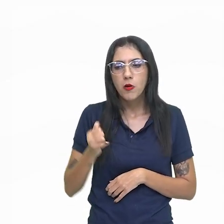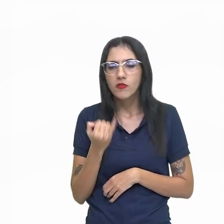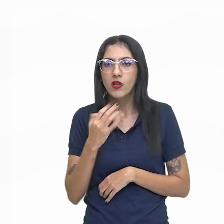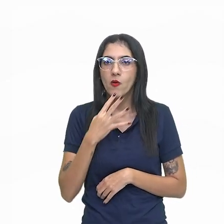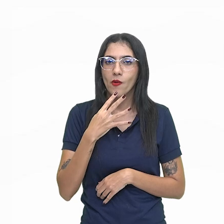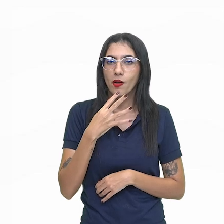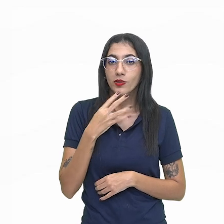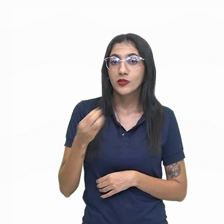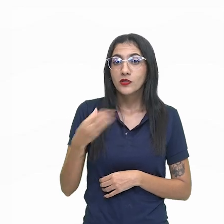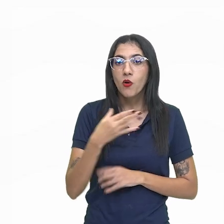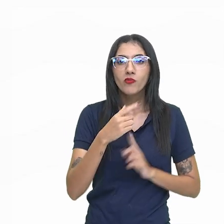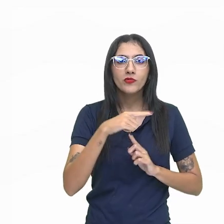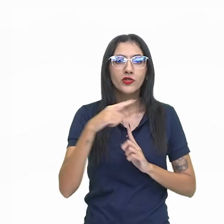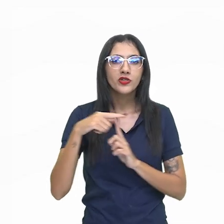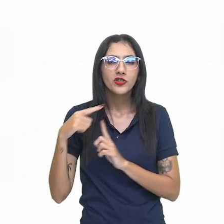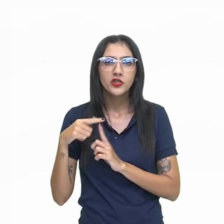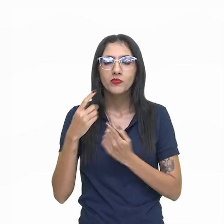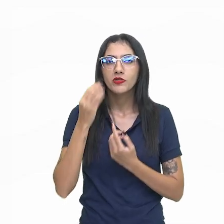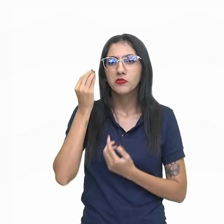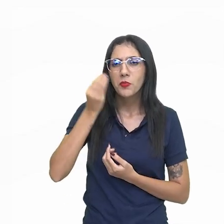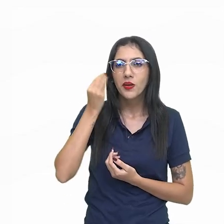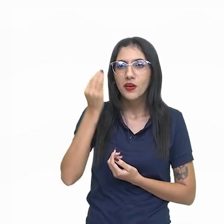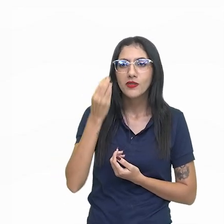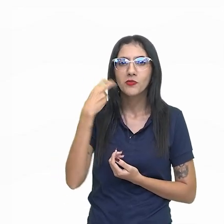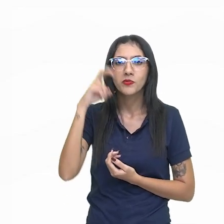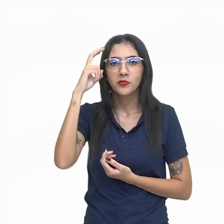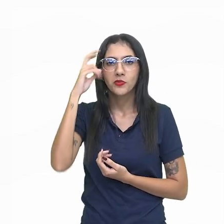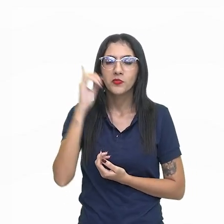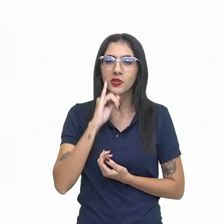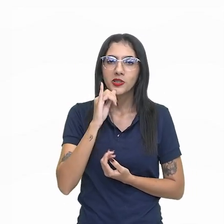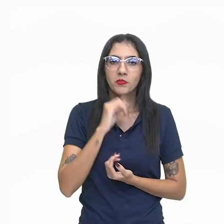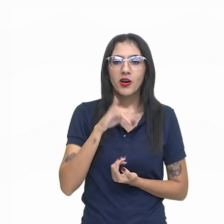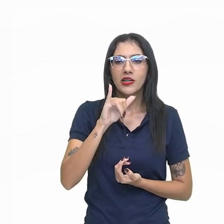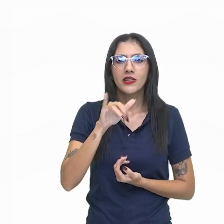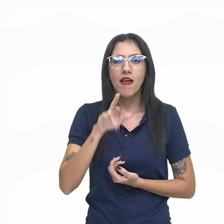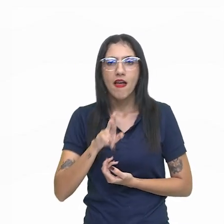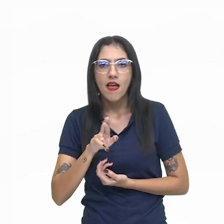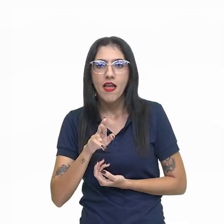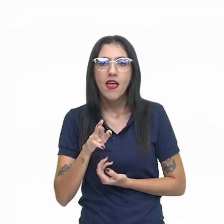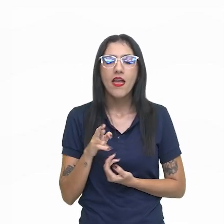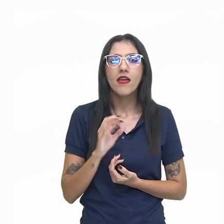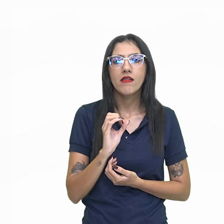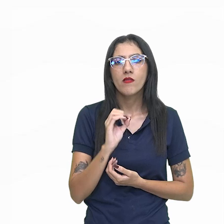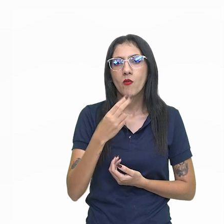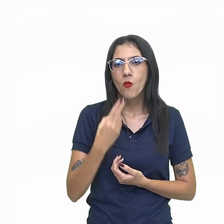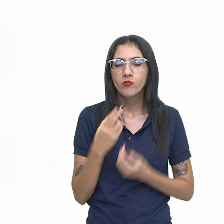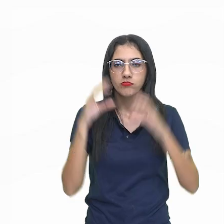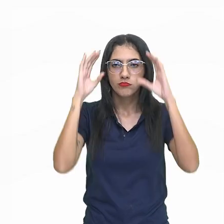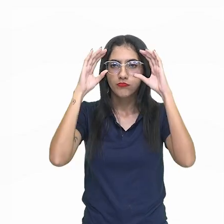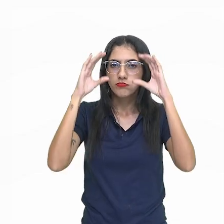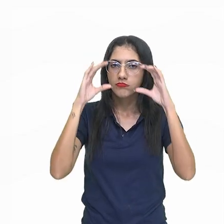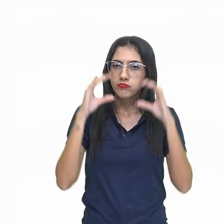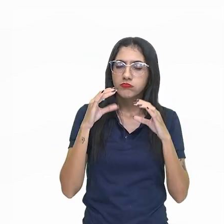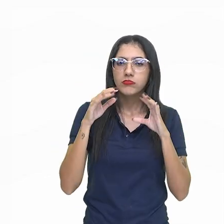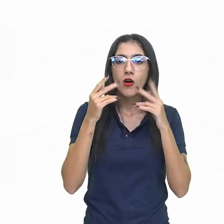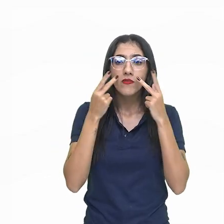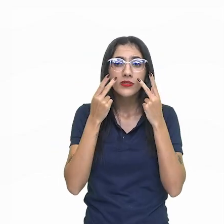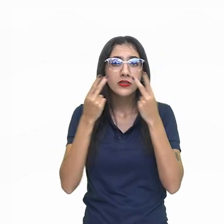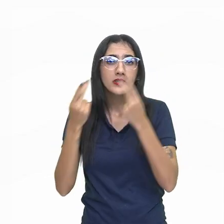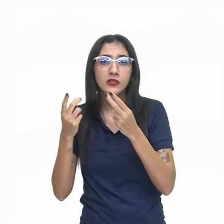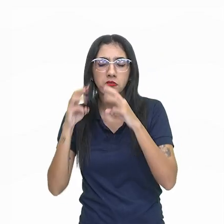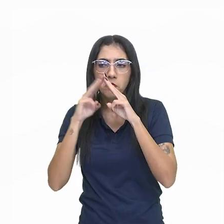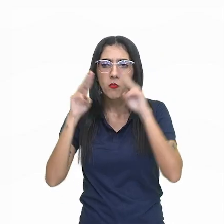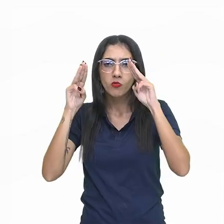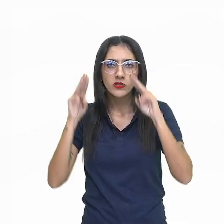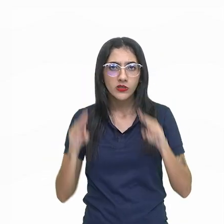de entretenimento, experiências culturais, como realidade virtual, realidade aumentada e passeios virtuais de museus